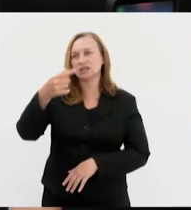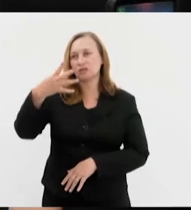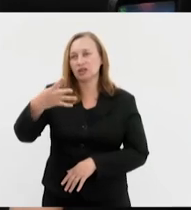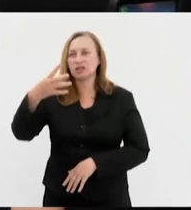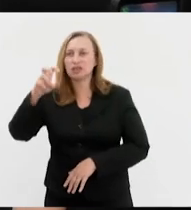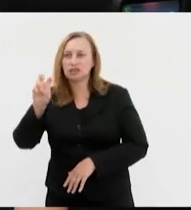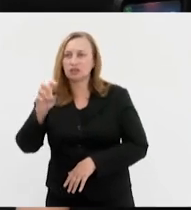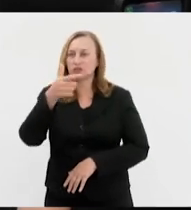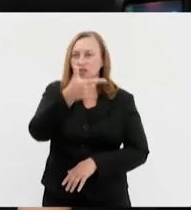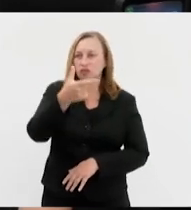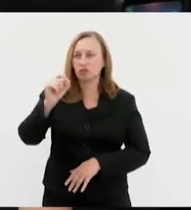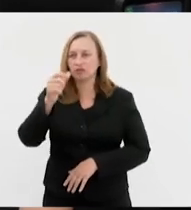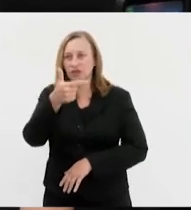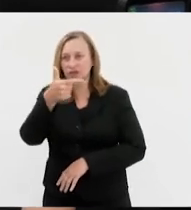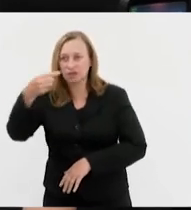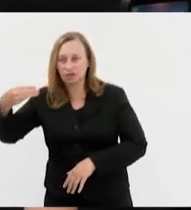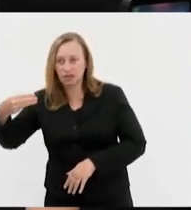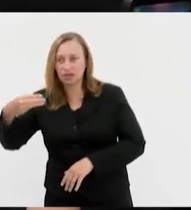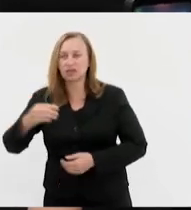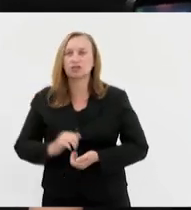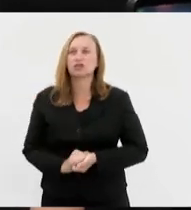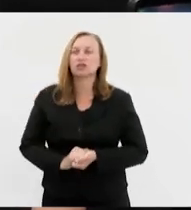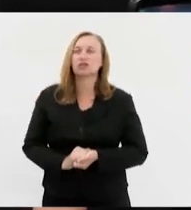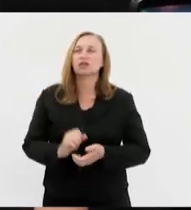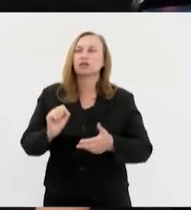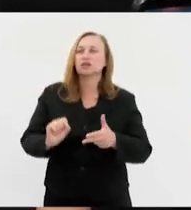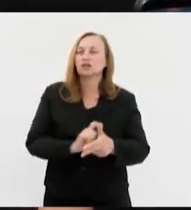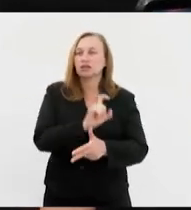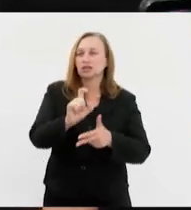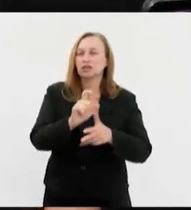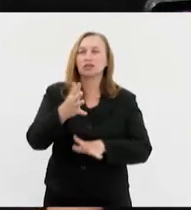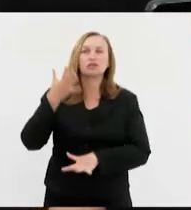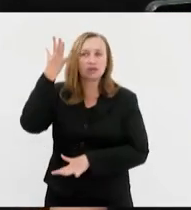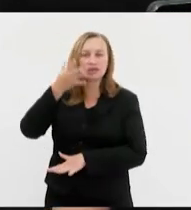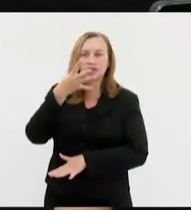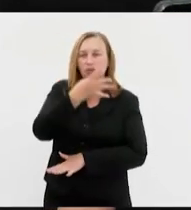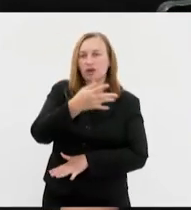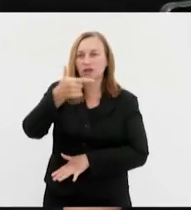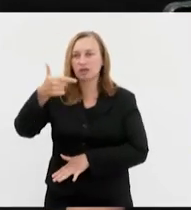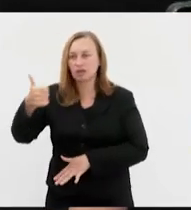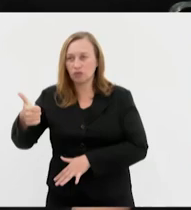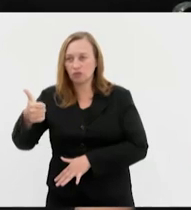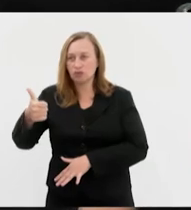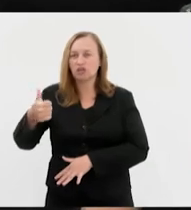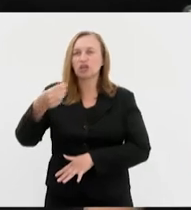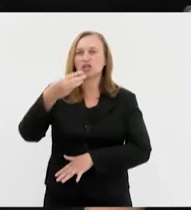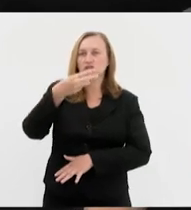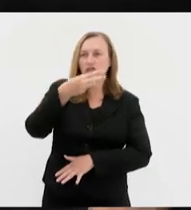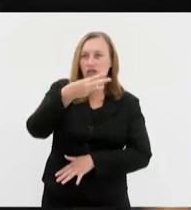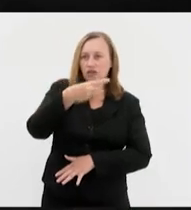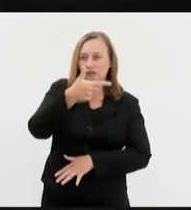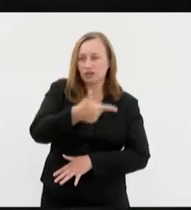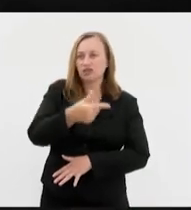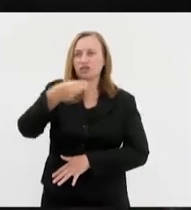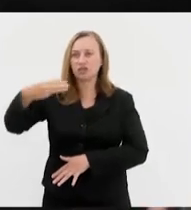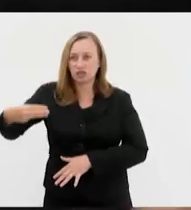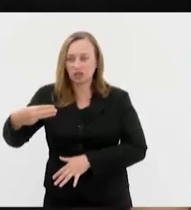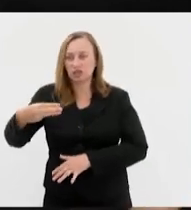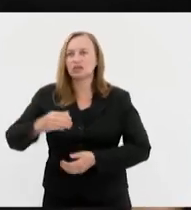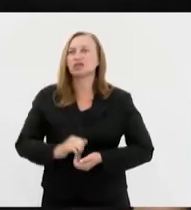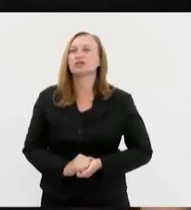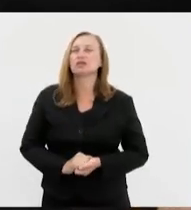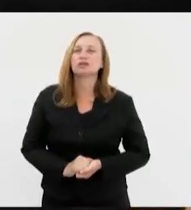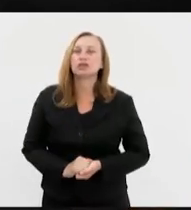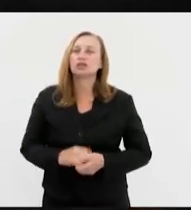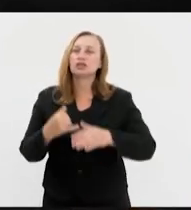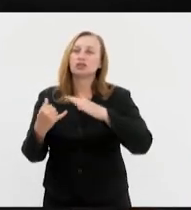2745/2023, de autoria do Poder Executivo, mensagem número 41/2023, que prorroga datas limites de